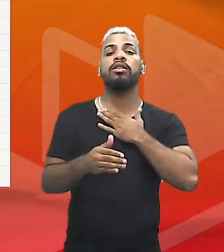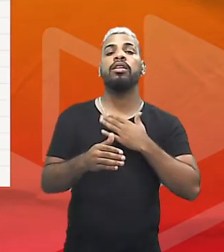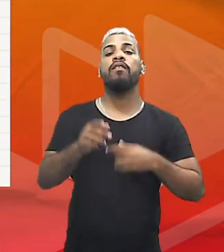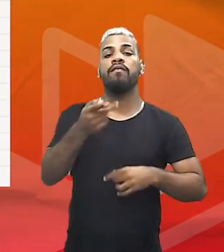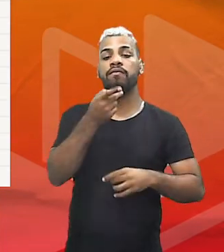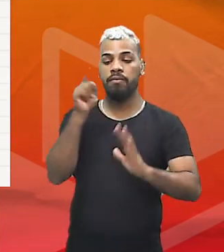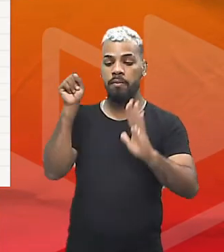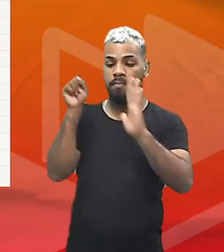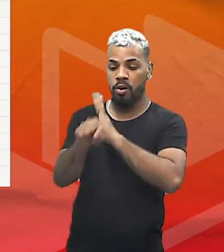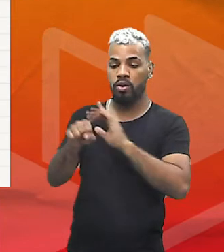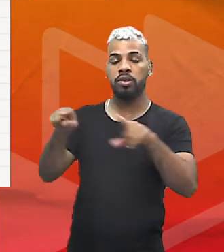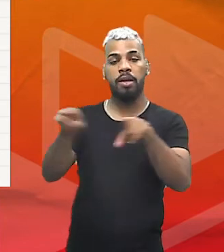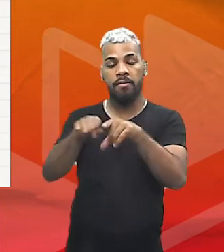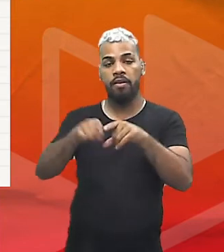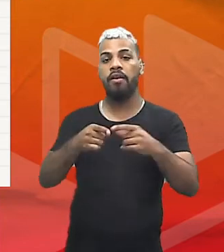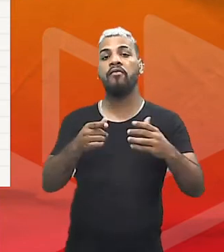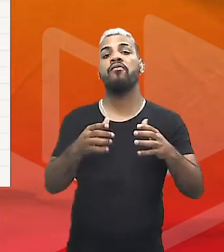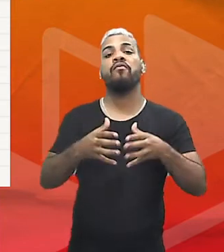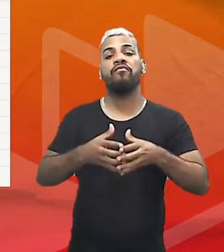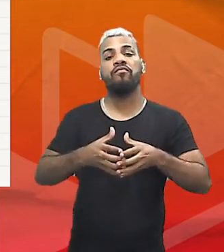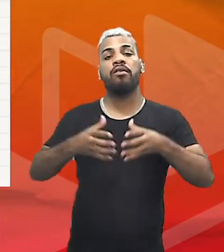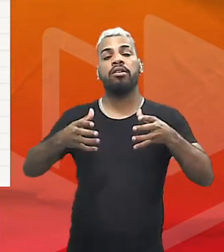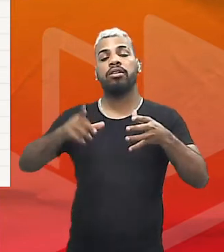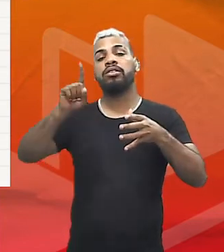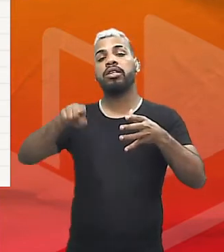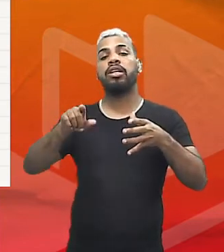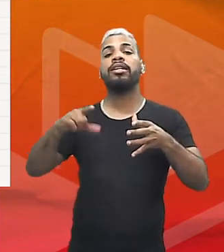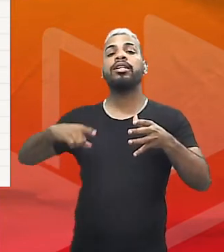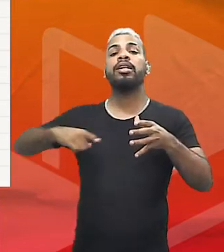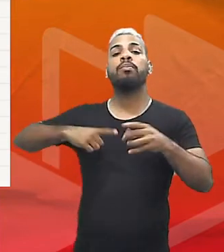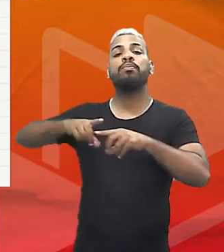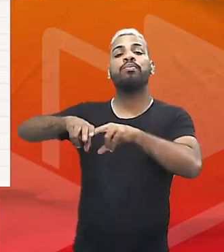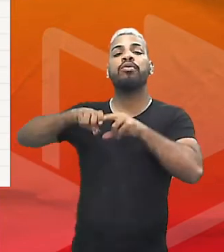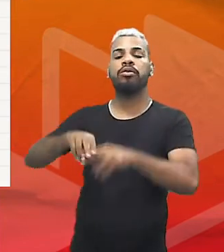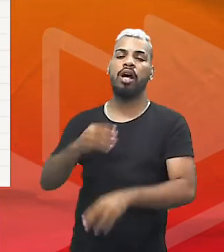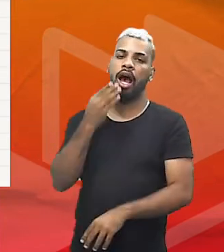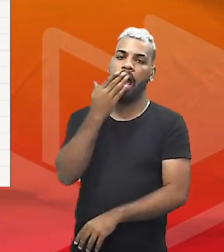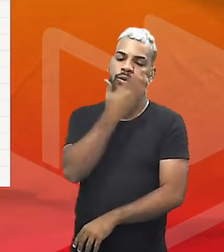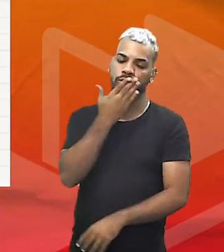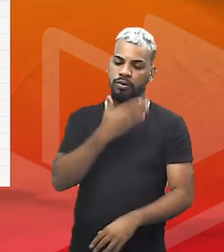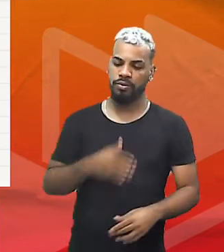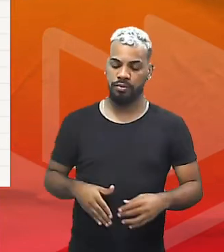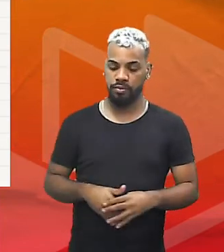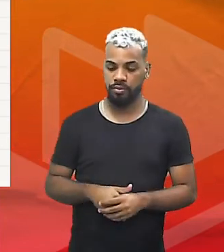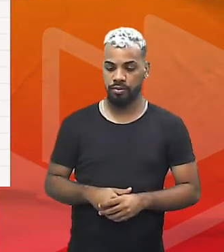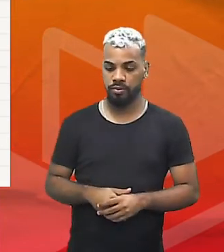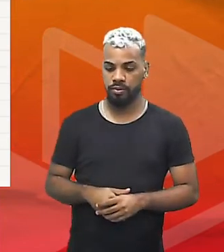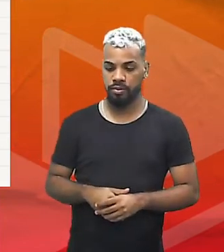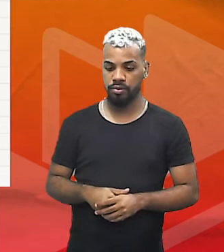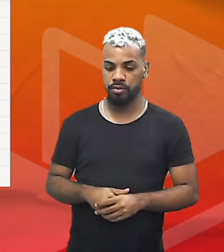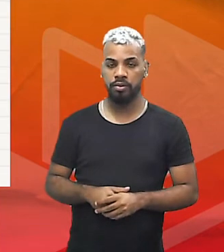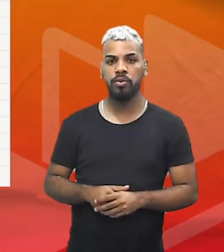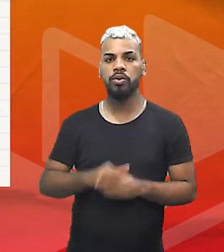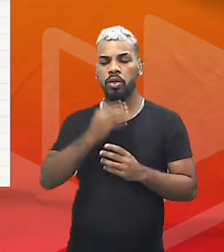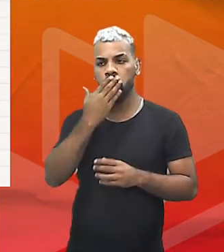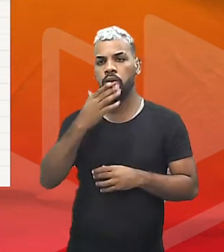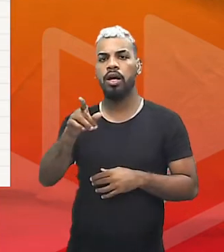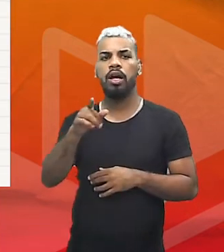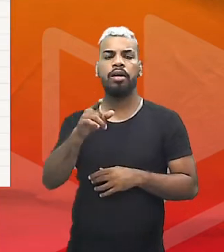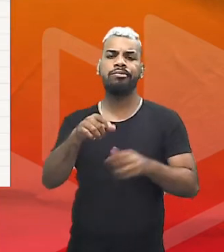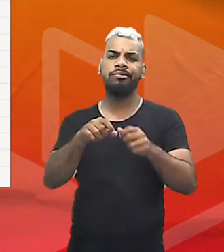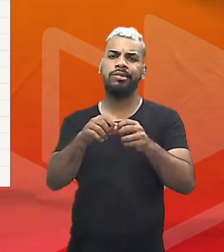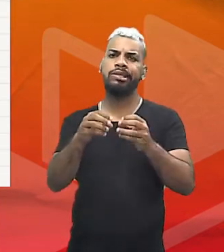falou a fermentação ela só acontece por causa do açúcar para fermentação aconteceu eu preciso quebrar o açúcar